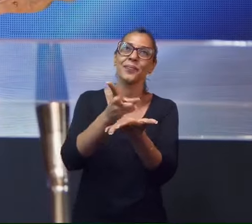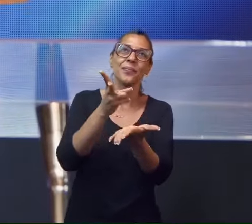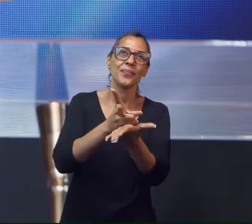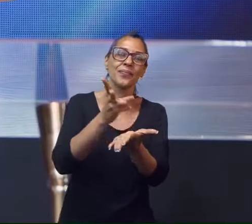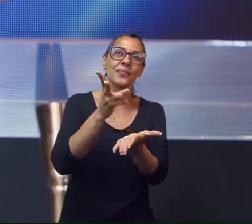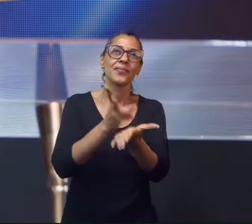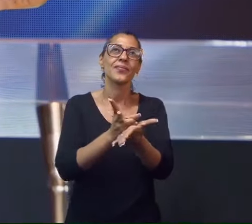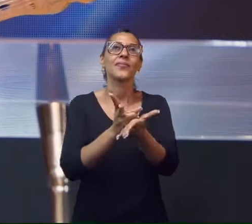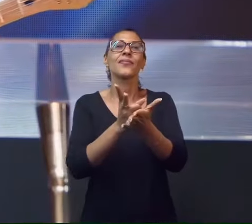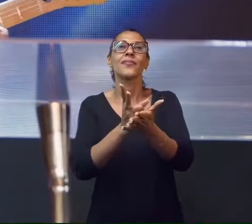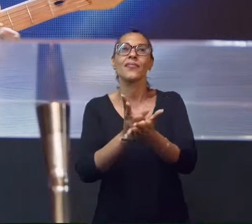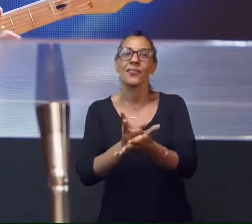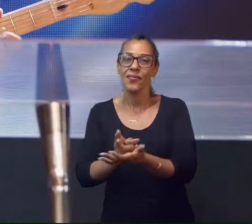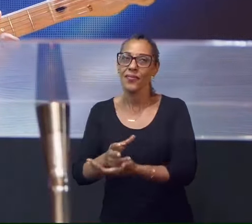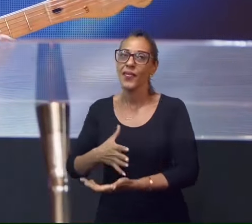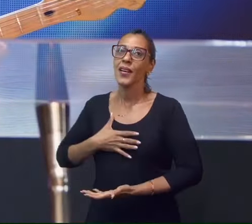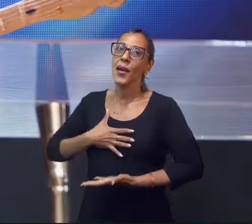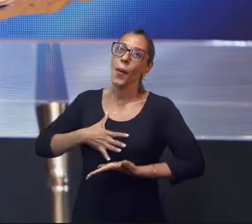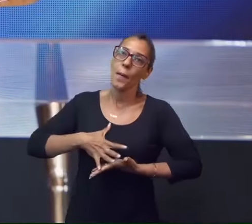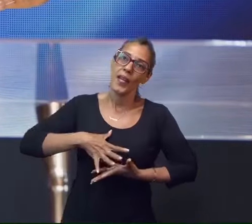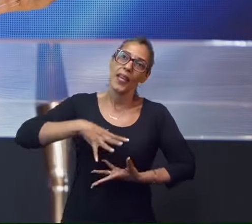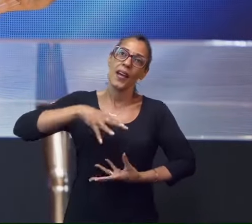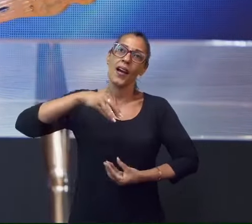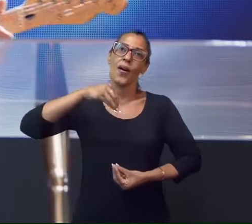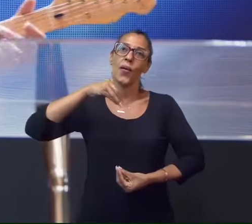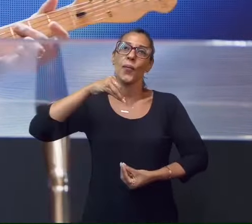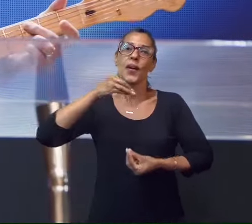canta minha alma